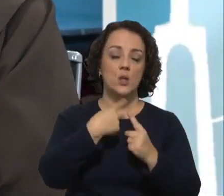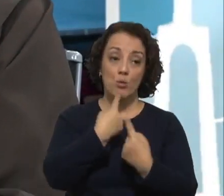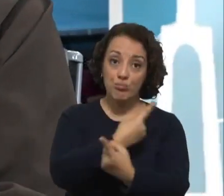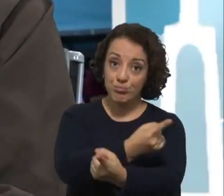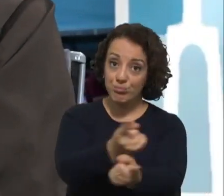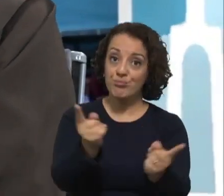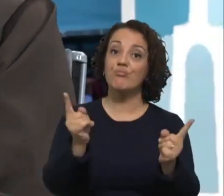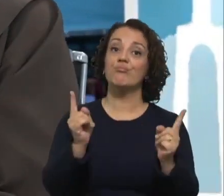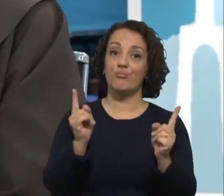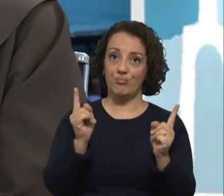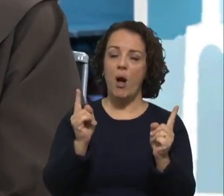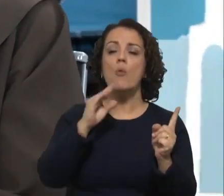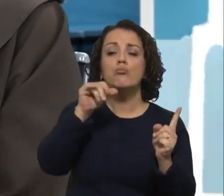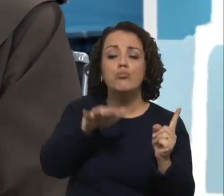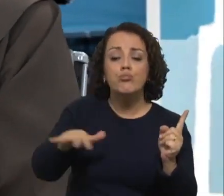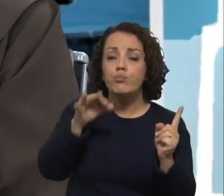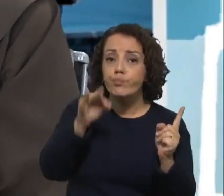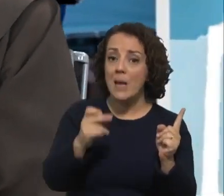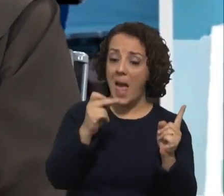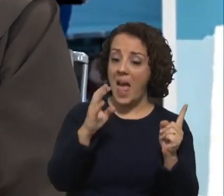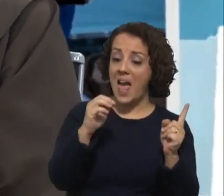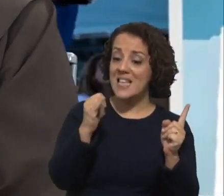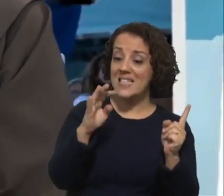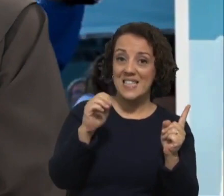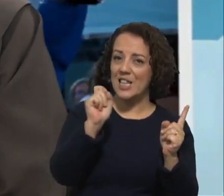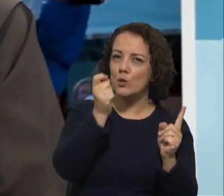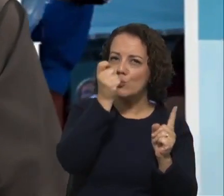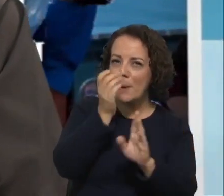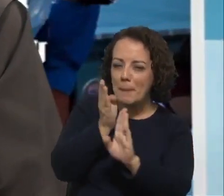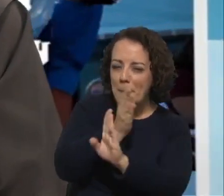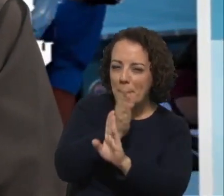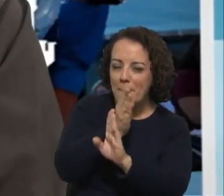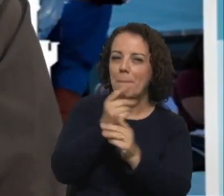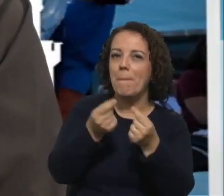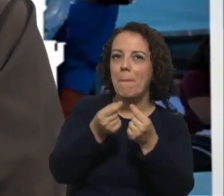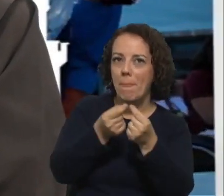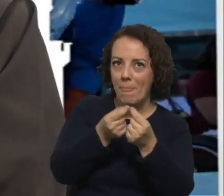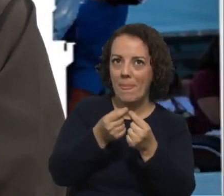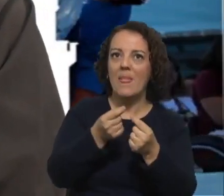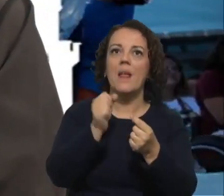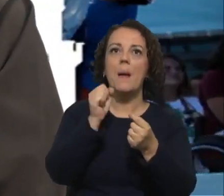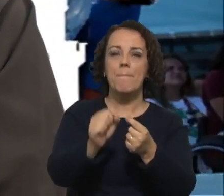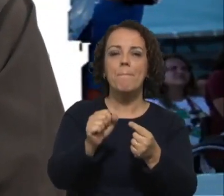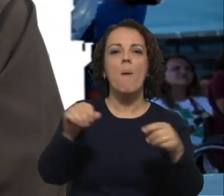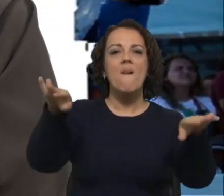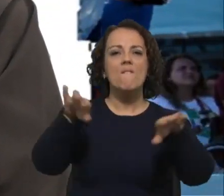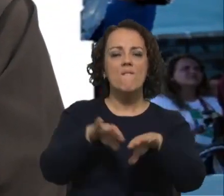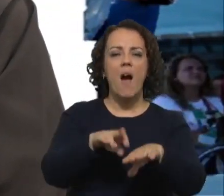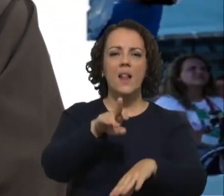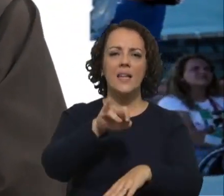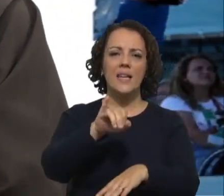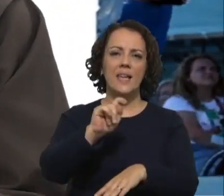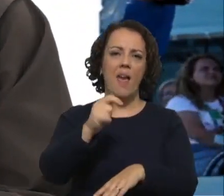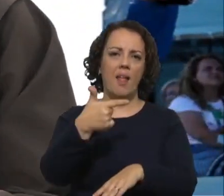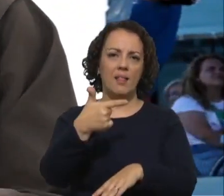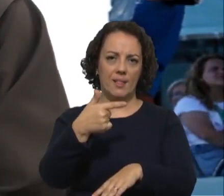foi exatamente em Assis, foi um bocadinho relativamente perto, mas em Greccio, no chamado Val de Rieti, que na